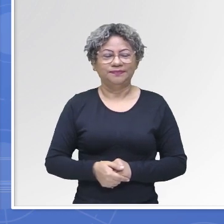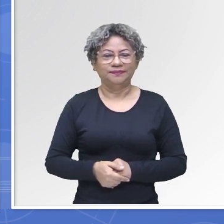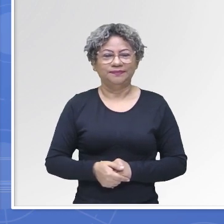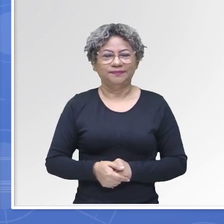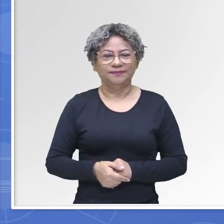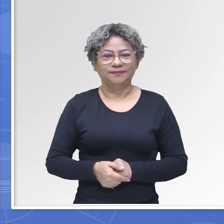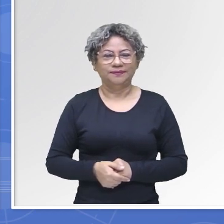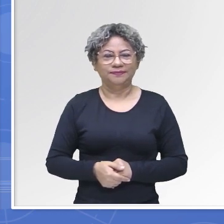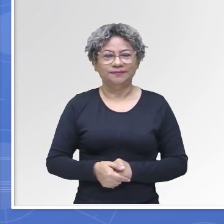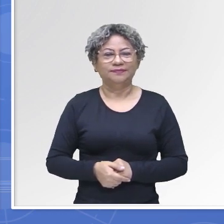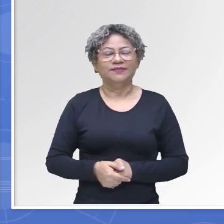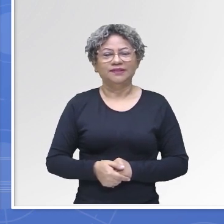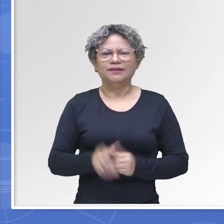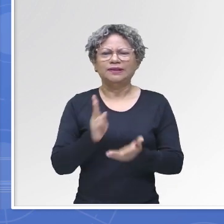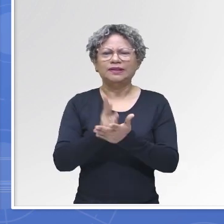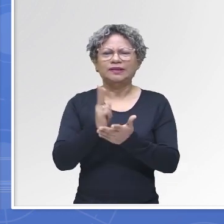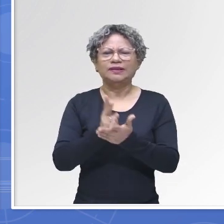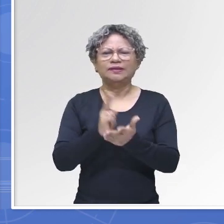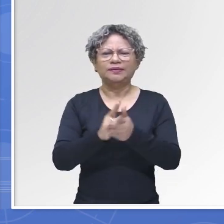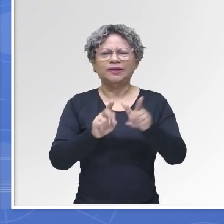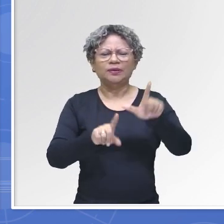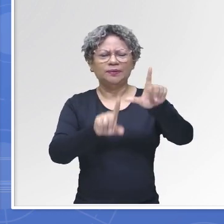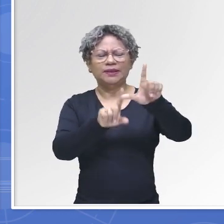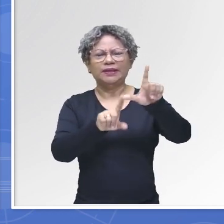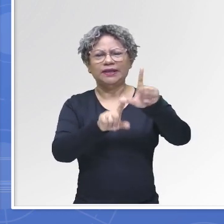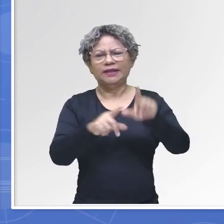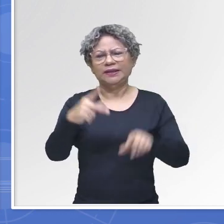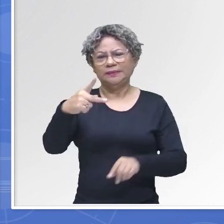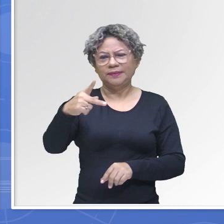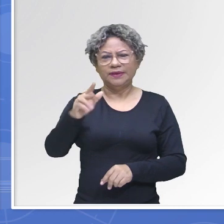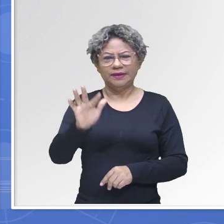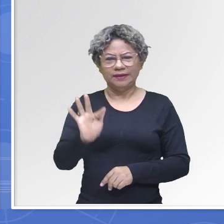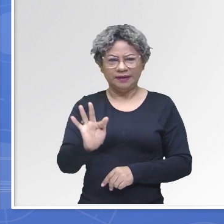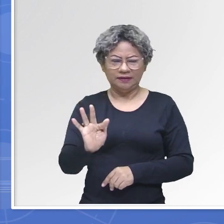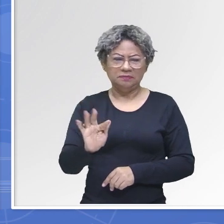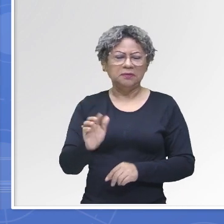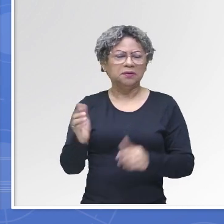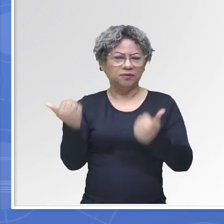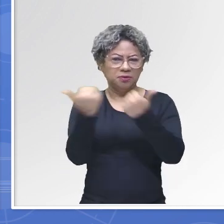É, nós iremos sempre representar por uma letra. Pode ter utilizado X e Y,